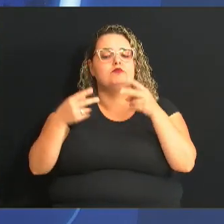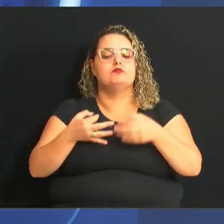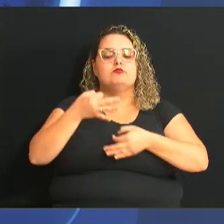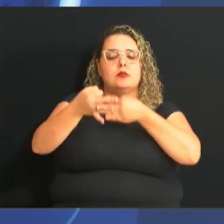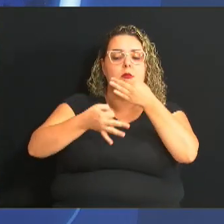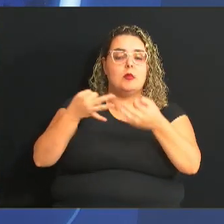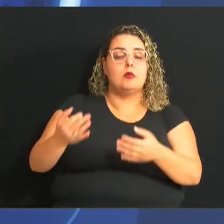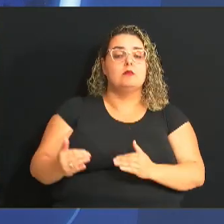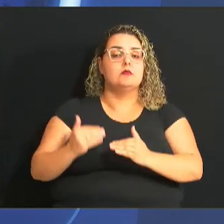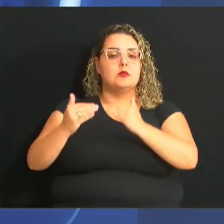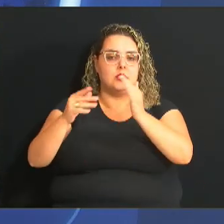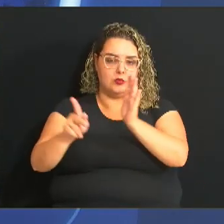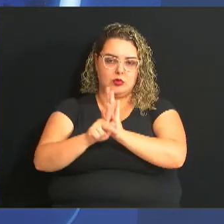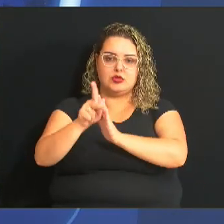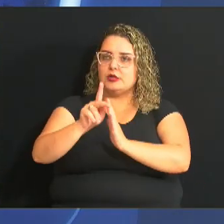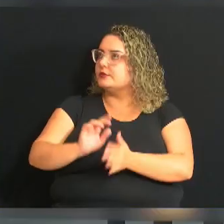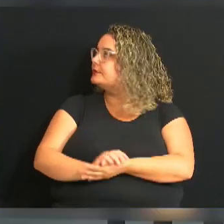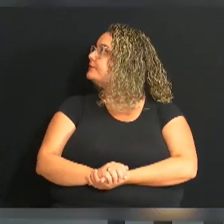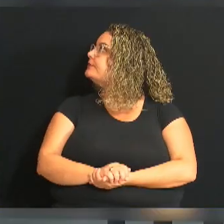projeto.